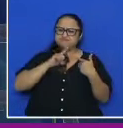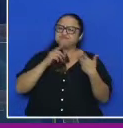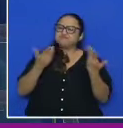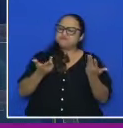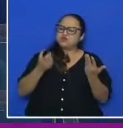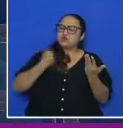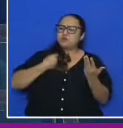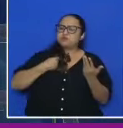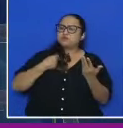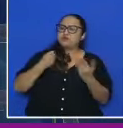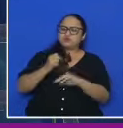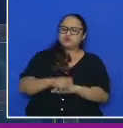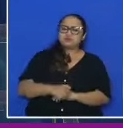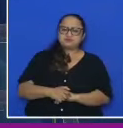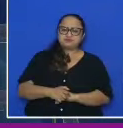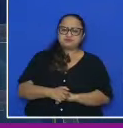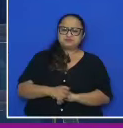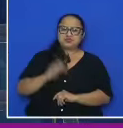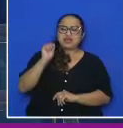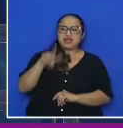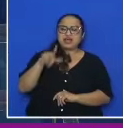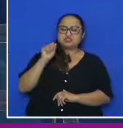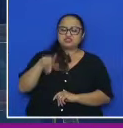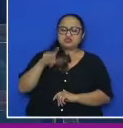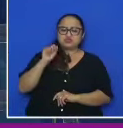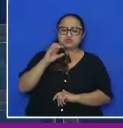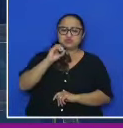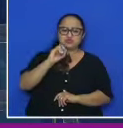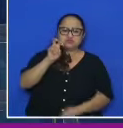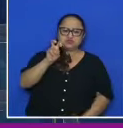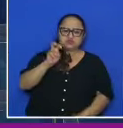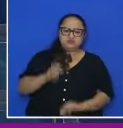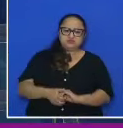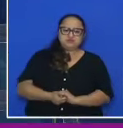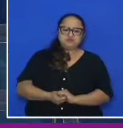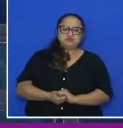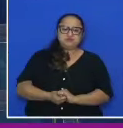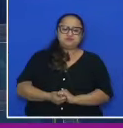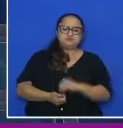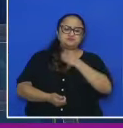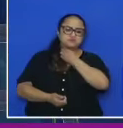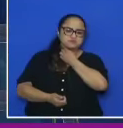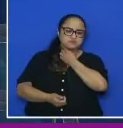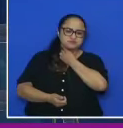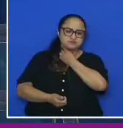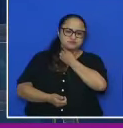O primeiro número está na tela. Bola azul, número 05. Azul 05.